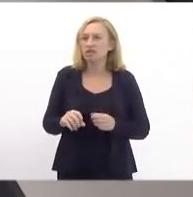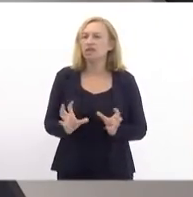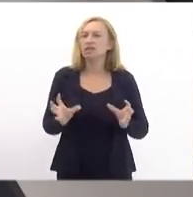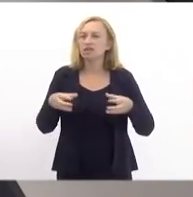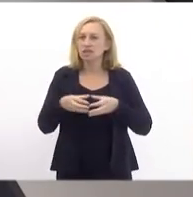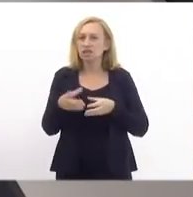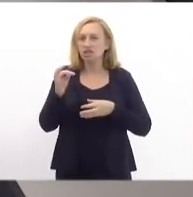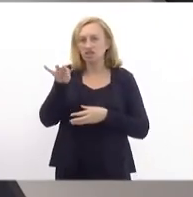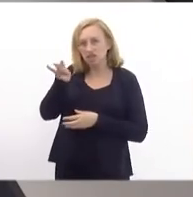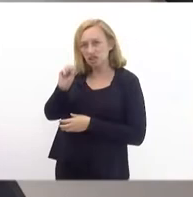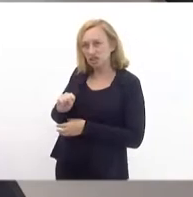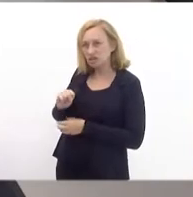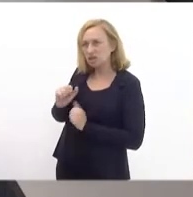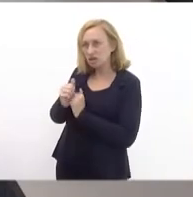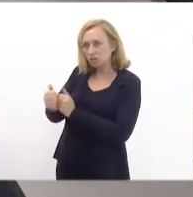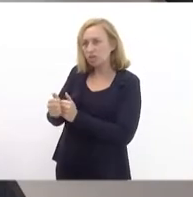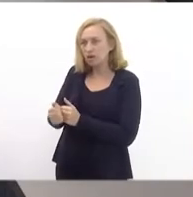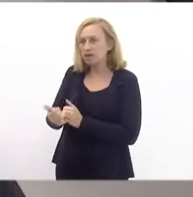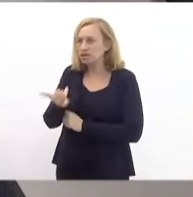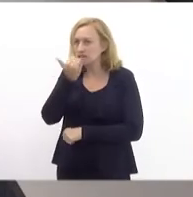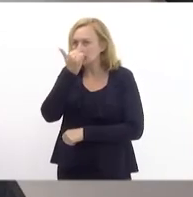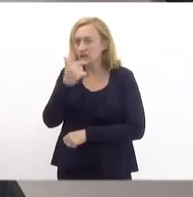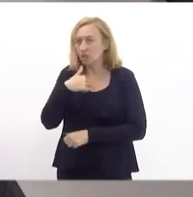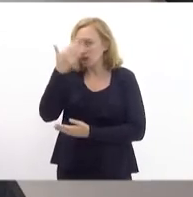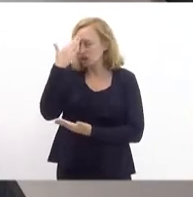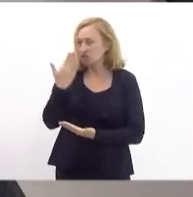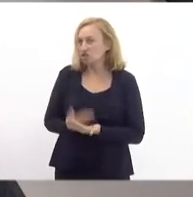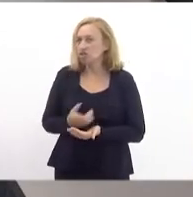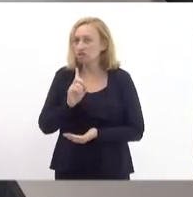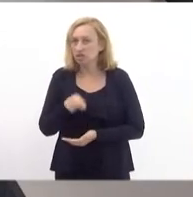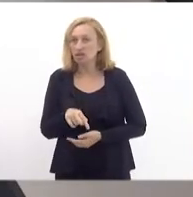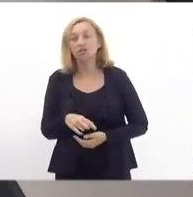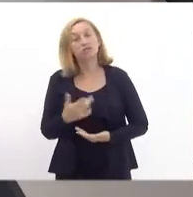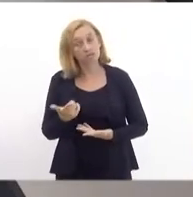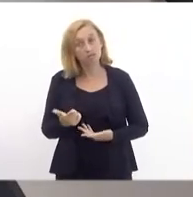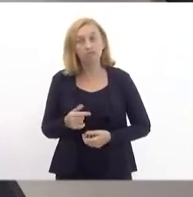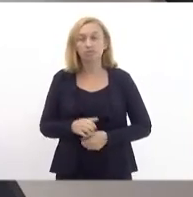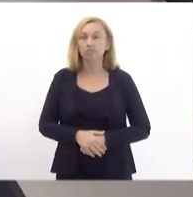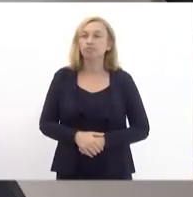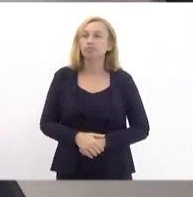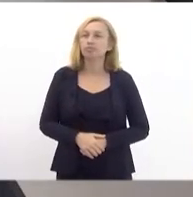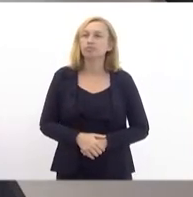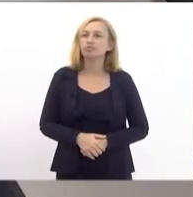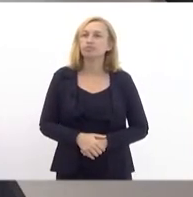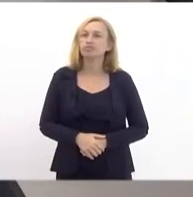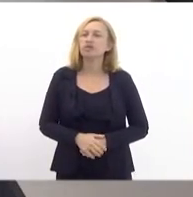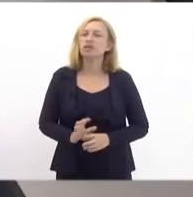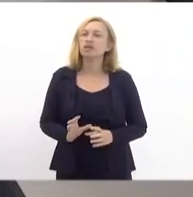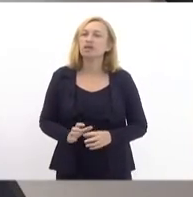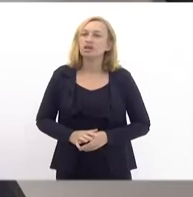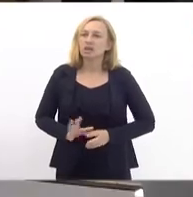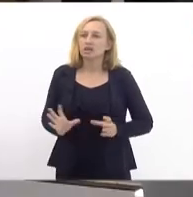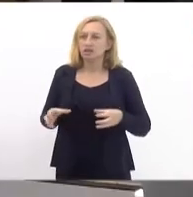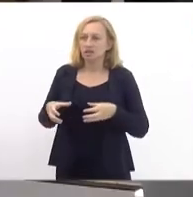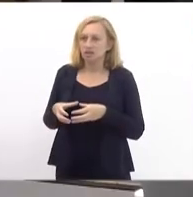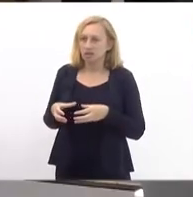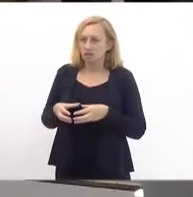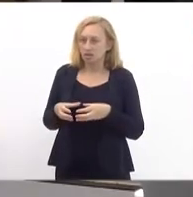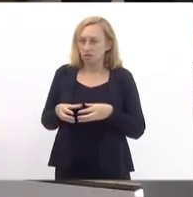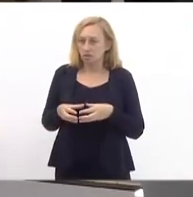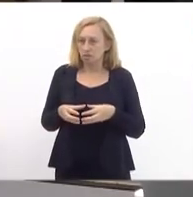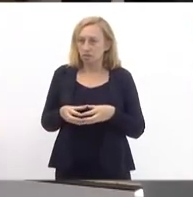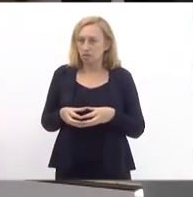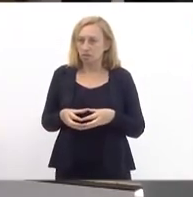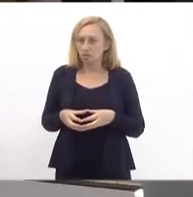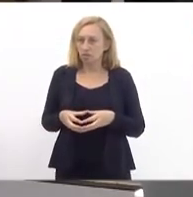técnica que acompanhe essa questão de acidentes, né? Acredito eu, né? Que deverá ter, né? A Câmara é a CATRA, né? A Câmara que é a